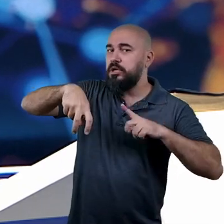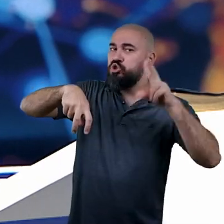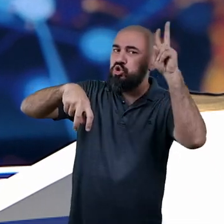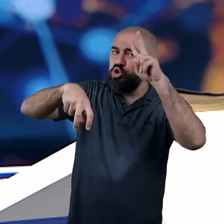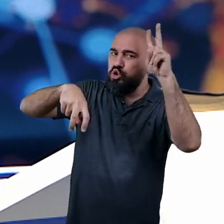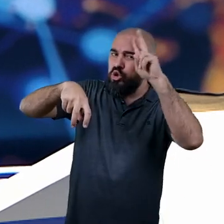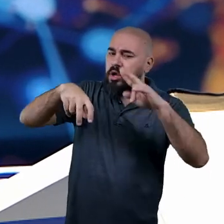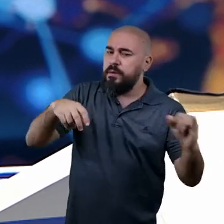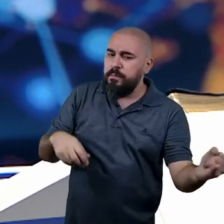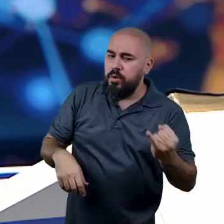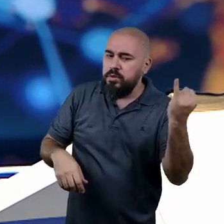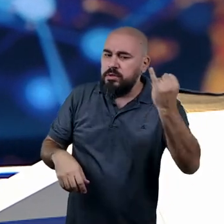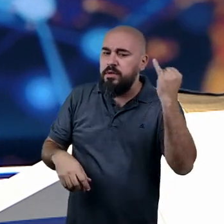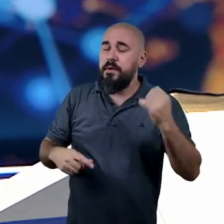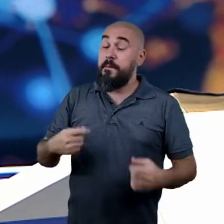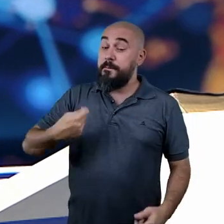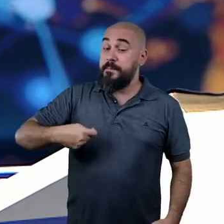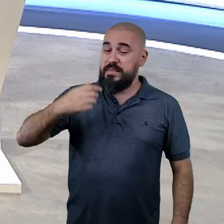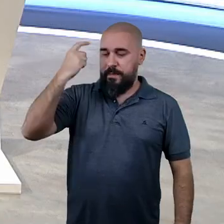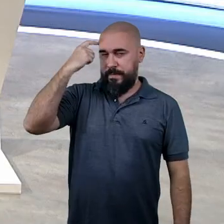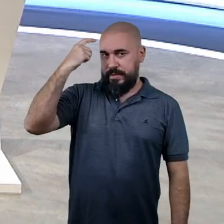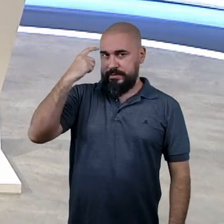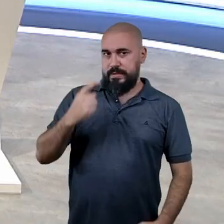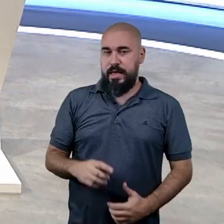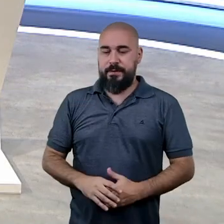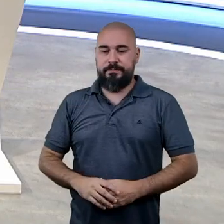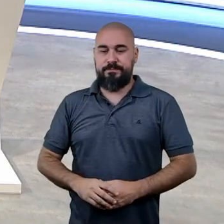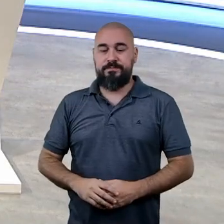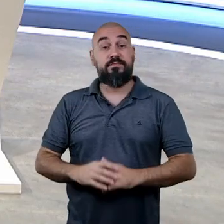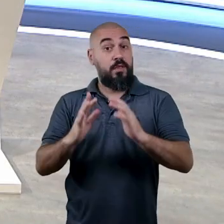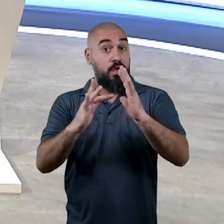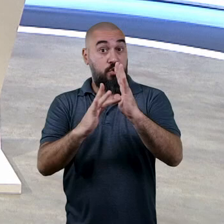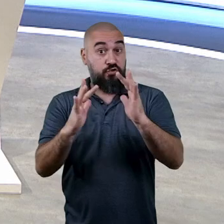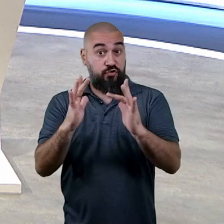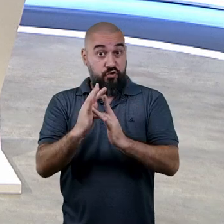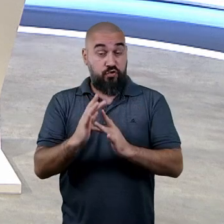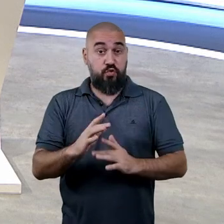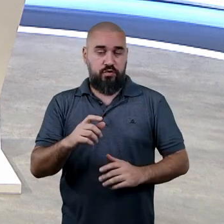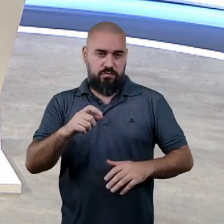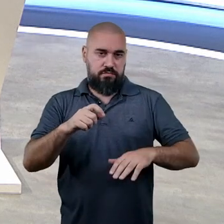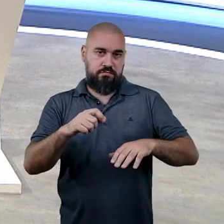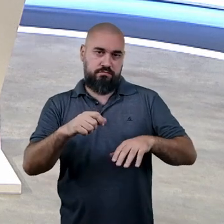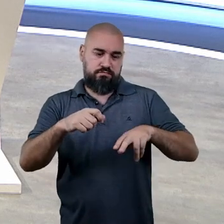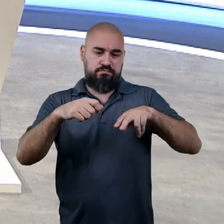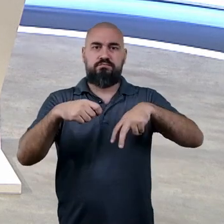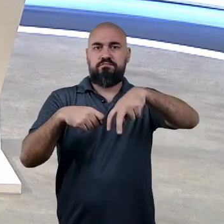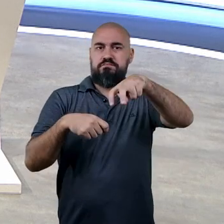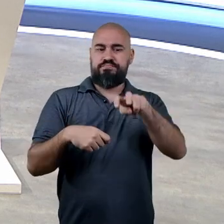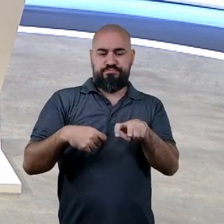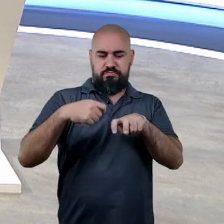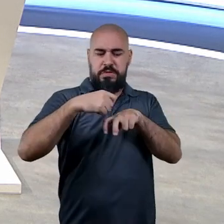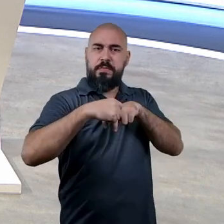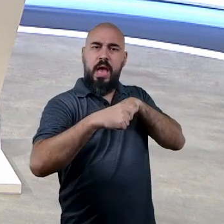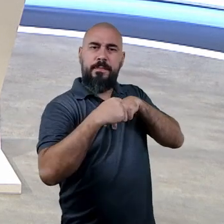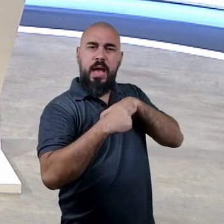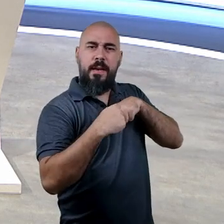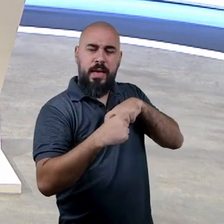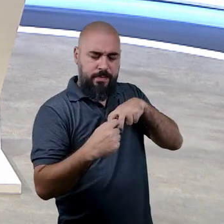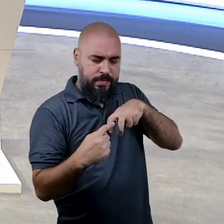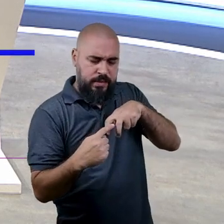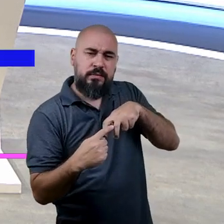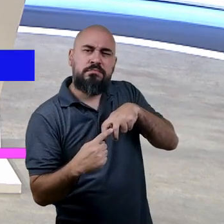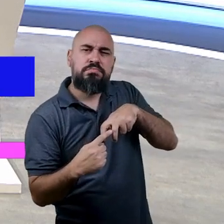importante que precisamos considerar. Quando Jesus tem a inscrição na sua coxa, Ele está